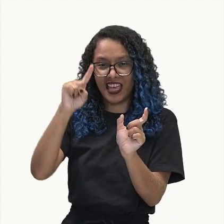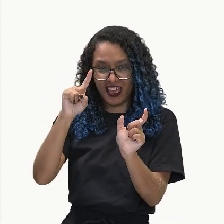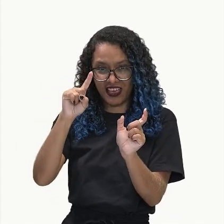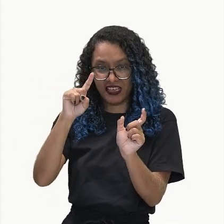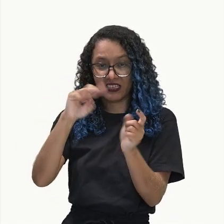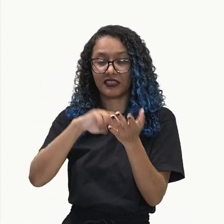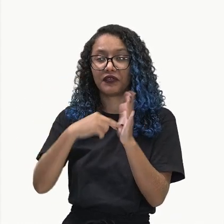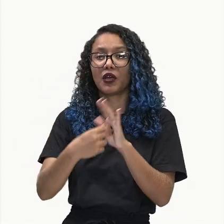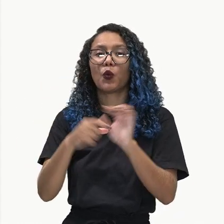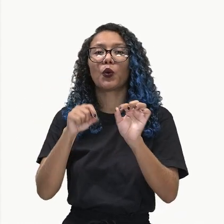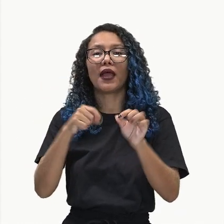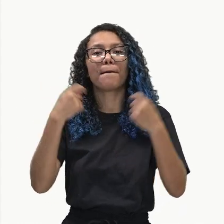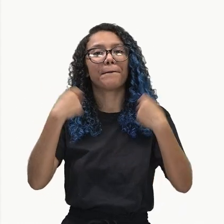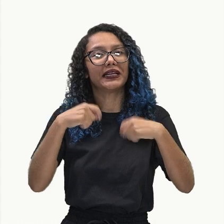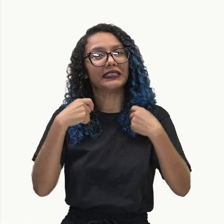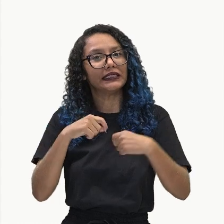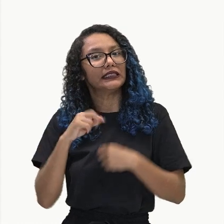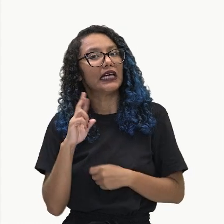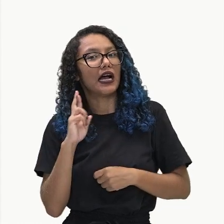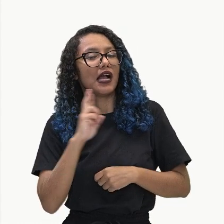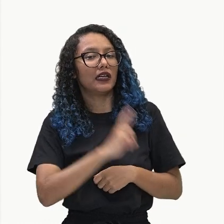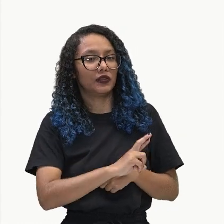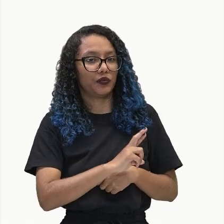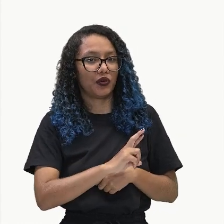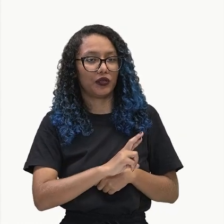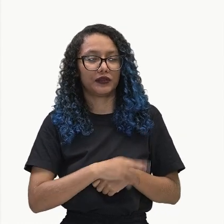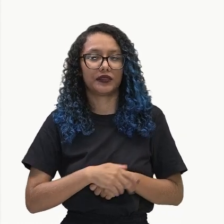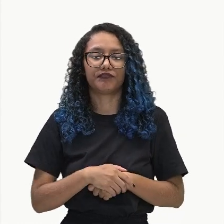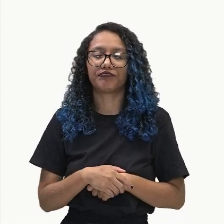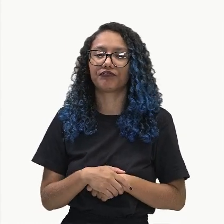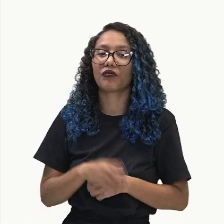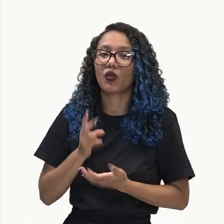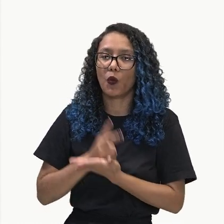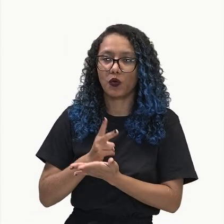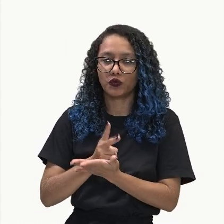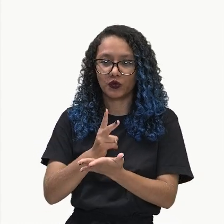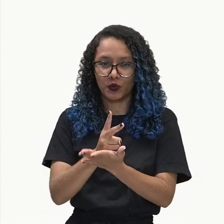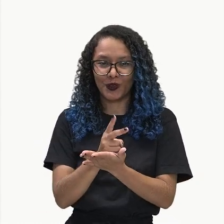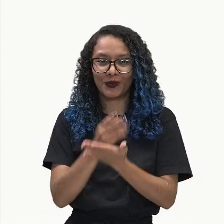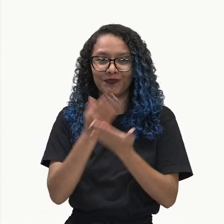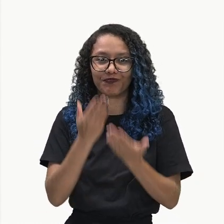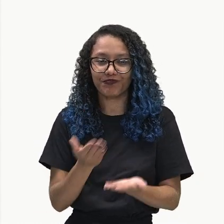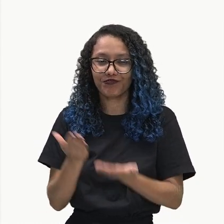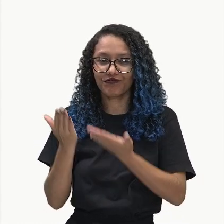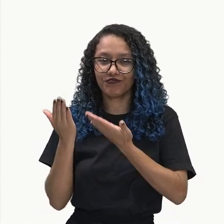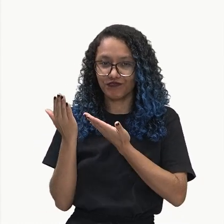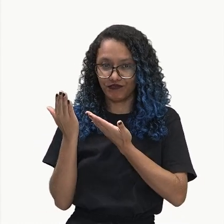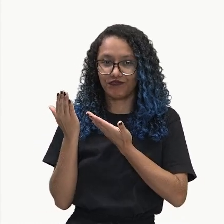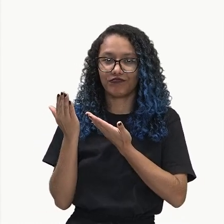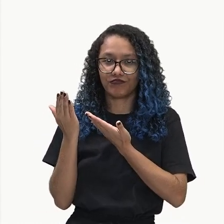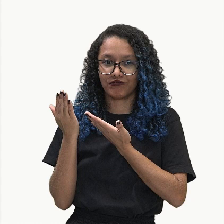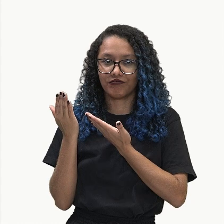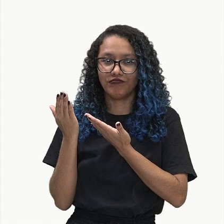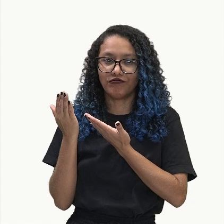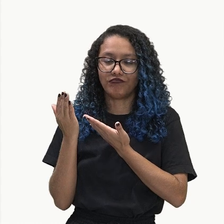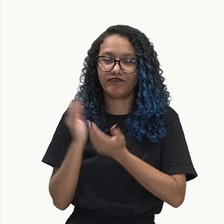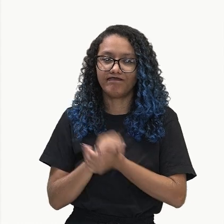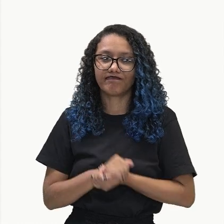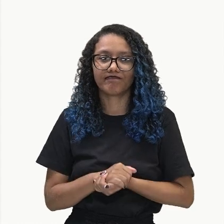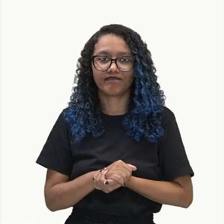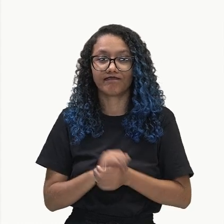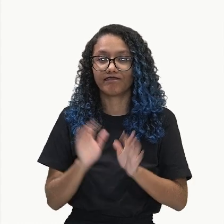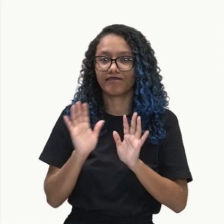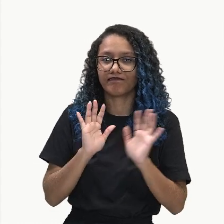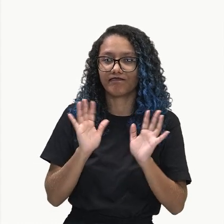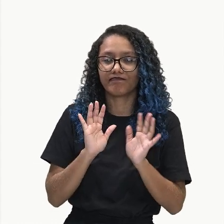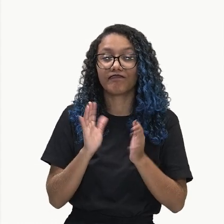resposta. Né? Lá, não tem mais interrogação aqui, mas vamos para cá. Olá, olá, como te chamas? Olha aí,